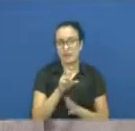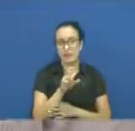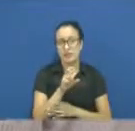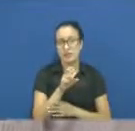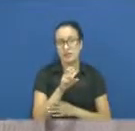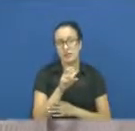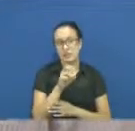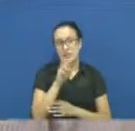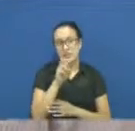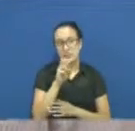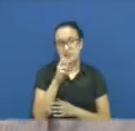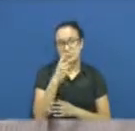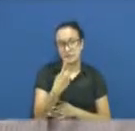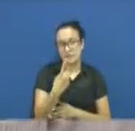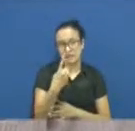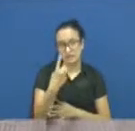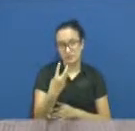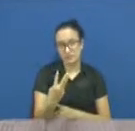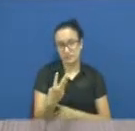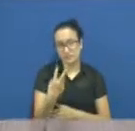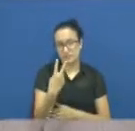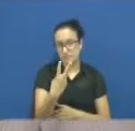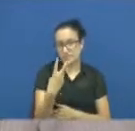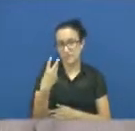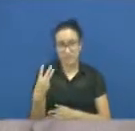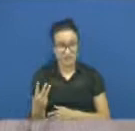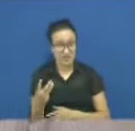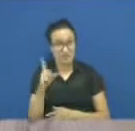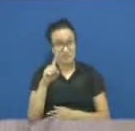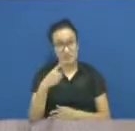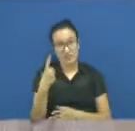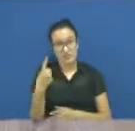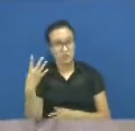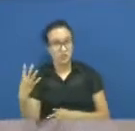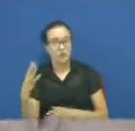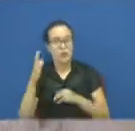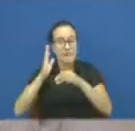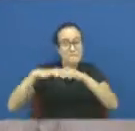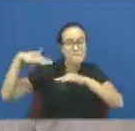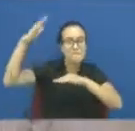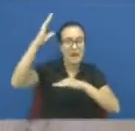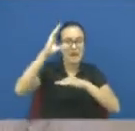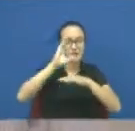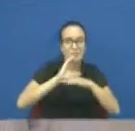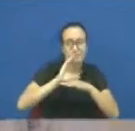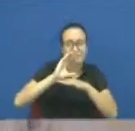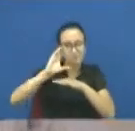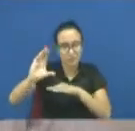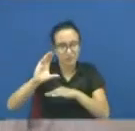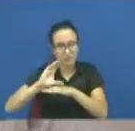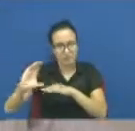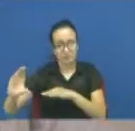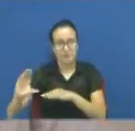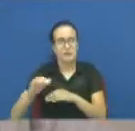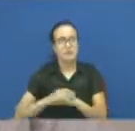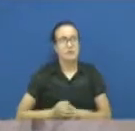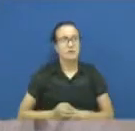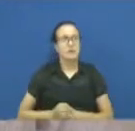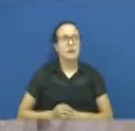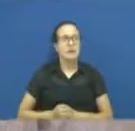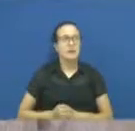123 ou 123/14, que permitiu o aumento dos repasses às instituições. No caso